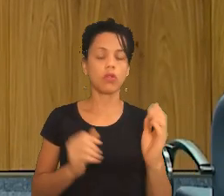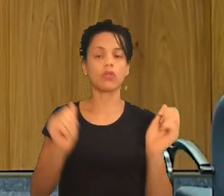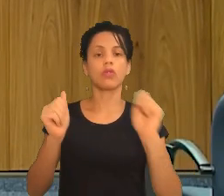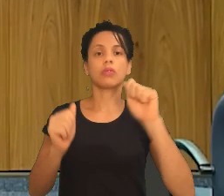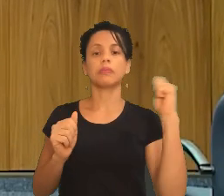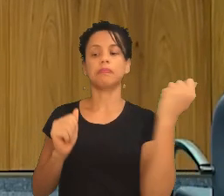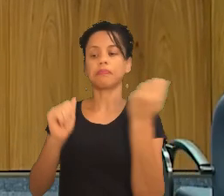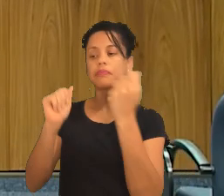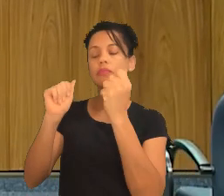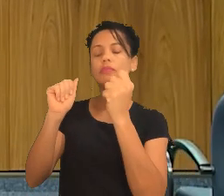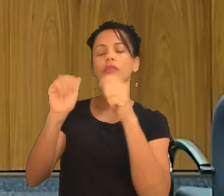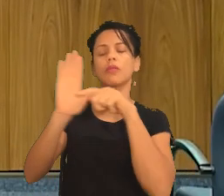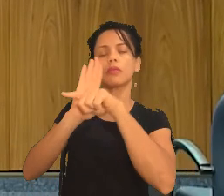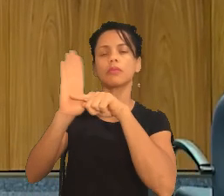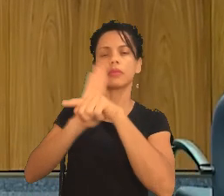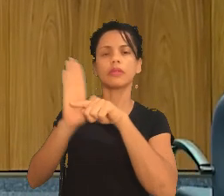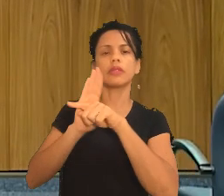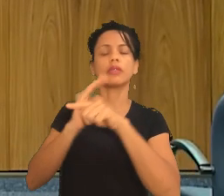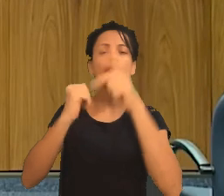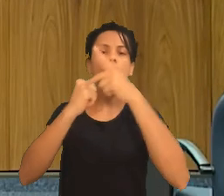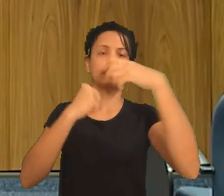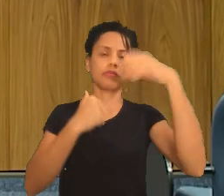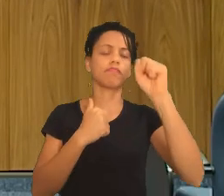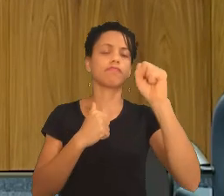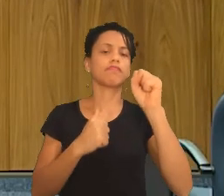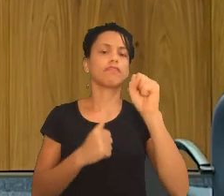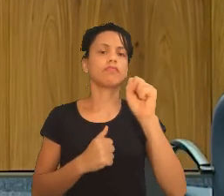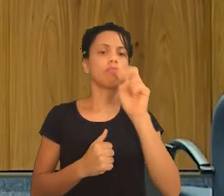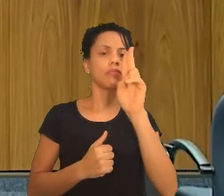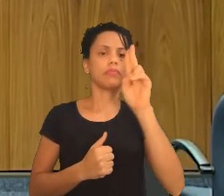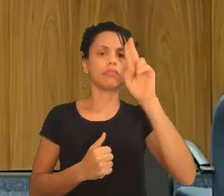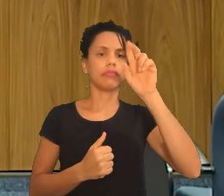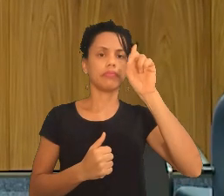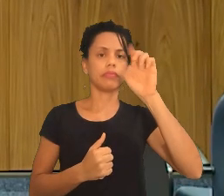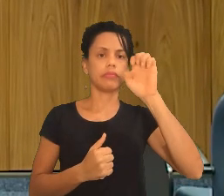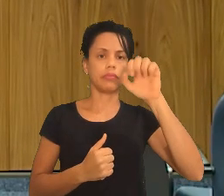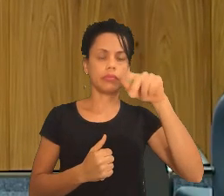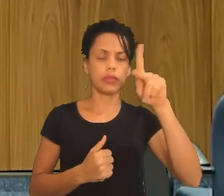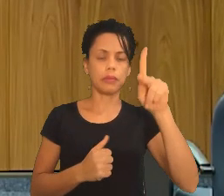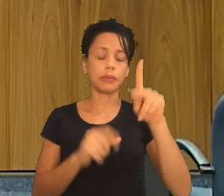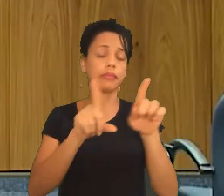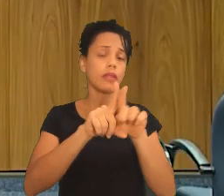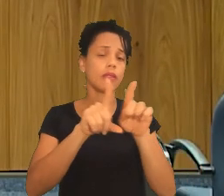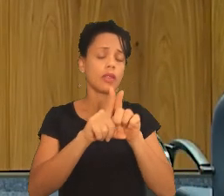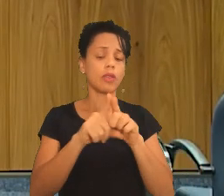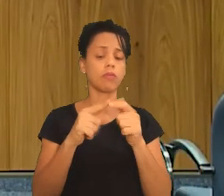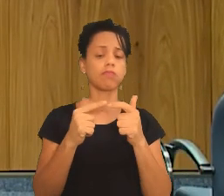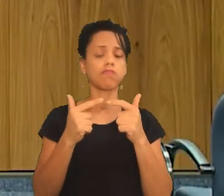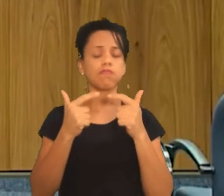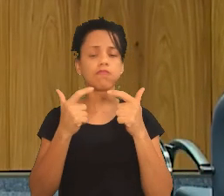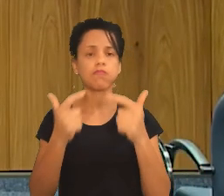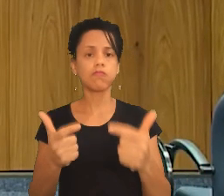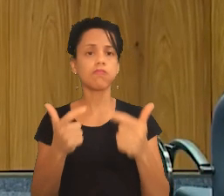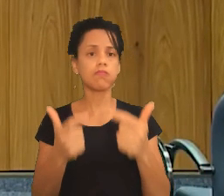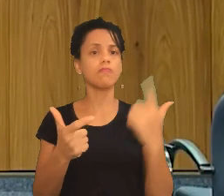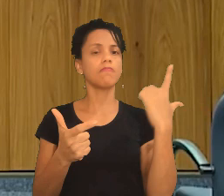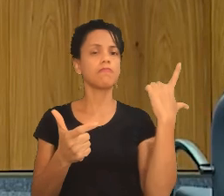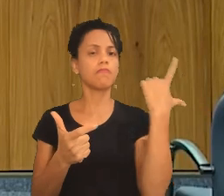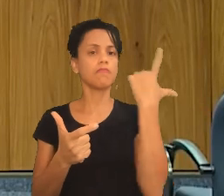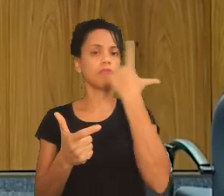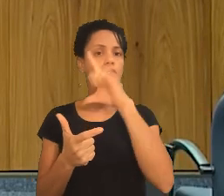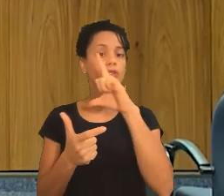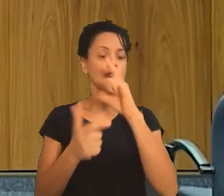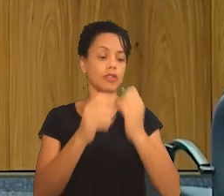Pesquisa e Pós-Graduação, da ANDEP. Então, foi uma sorte imensa que esse filme tivesse um produtor